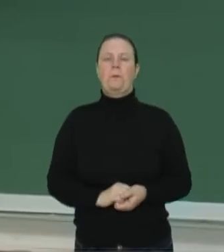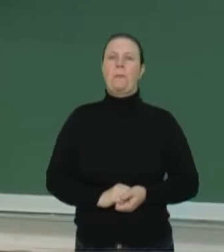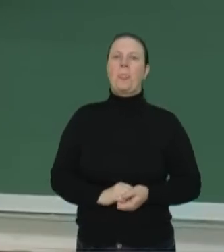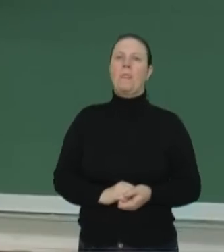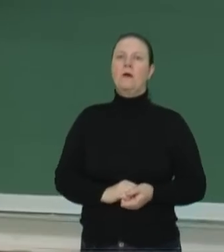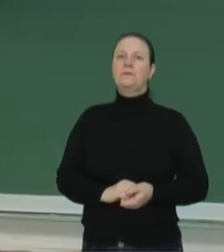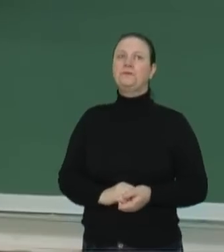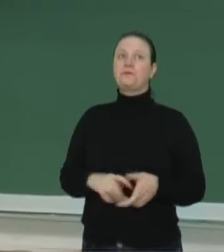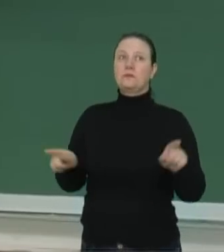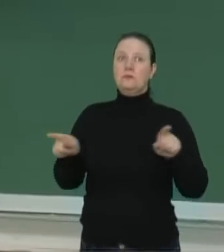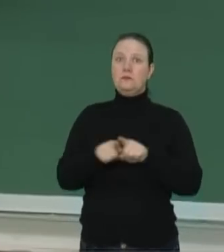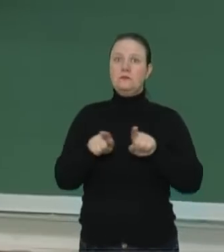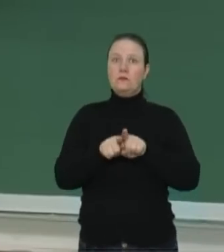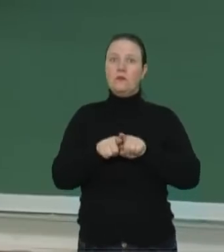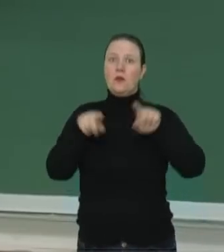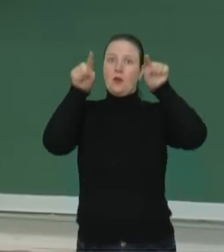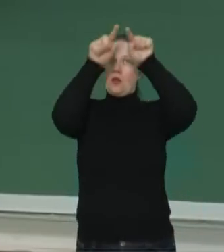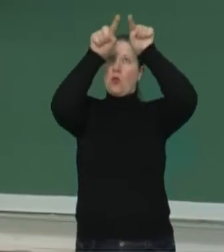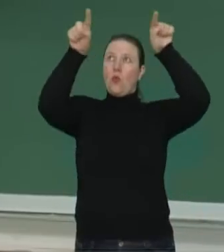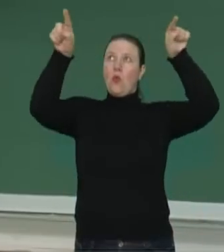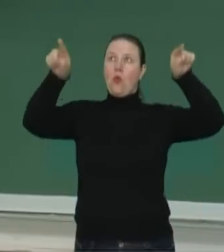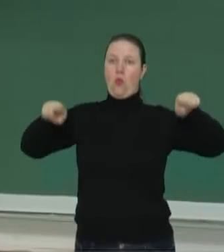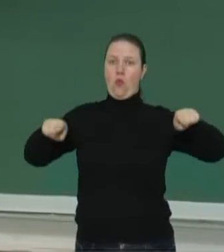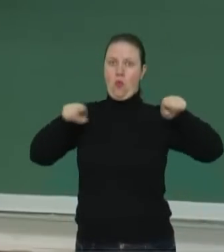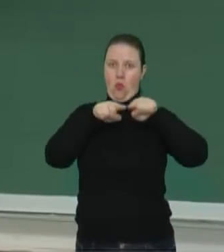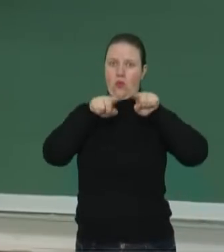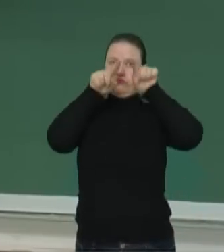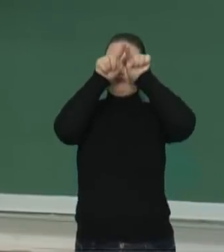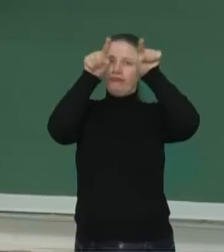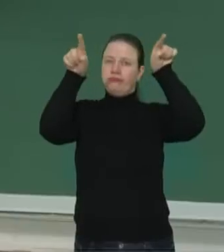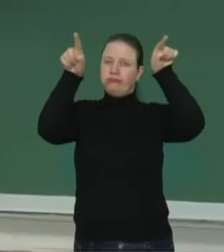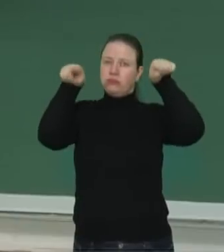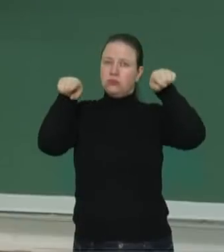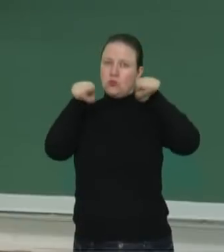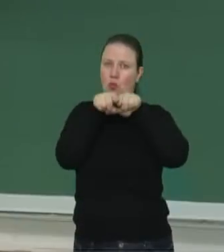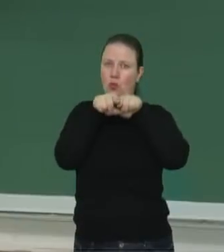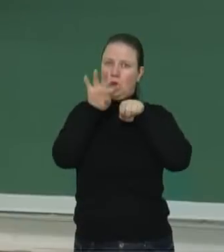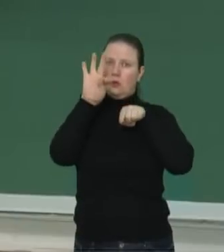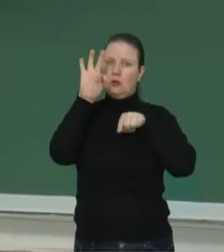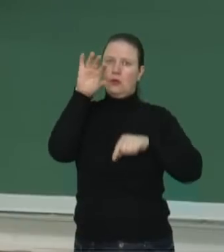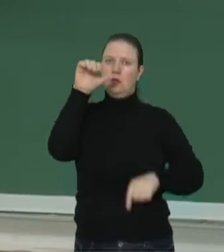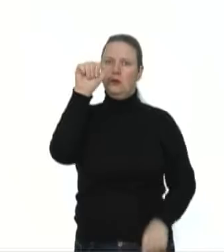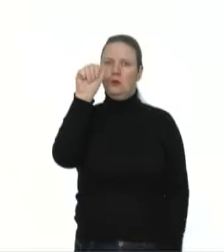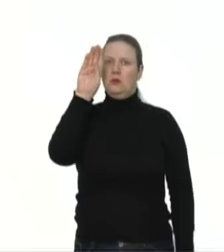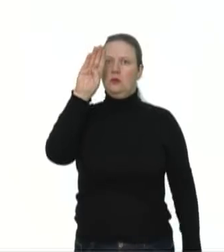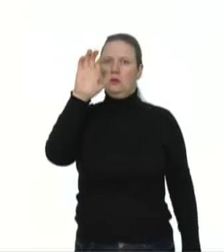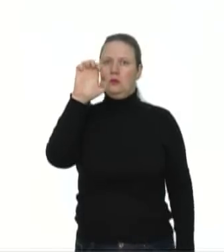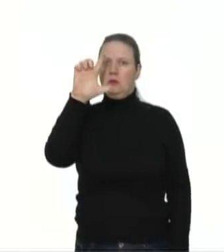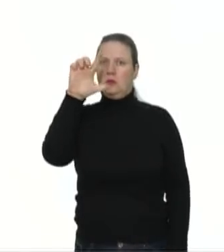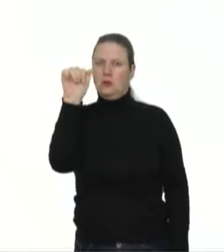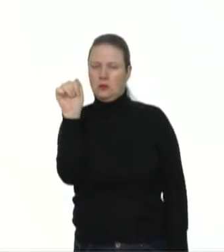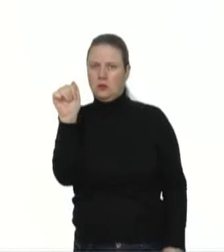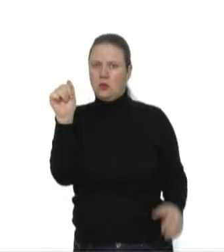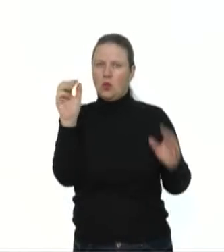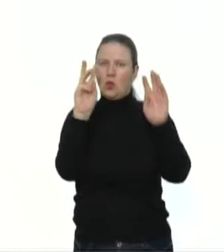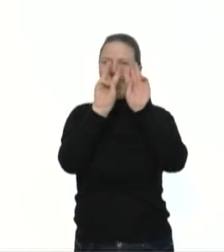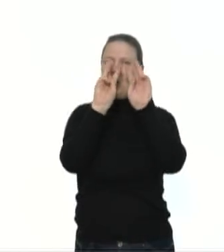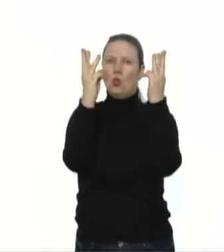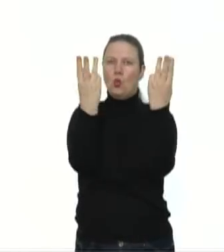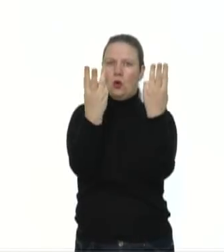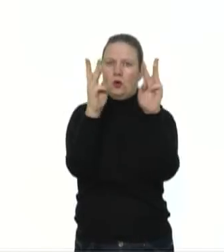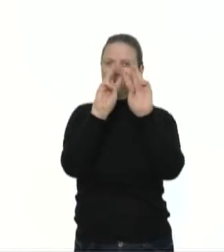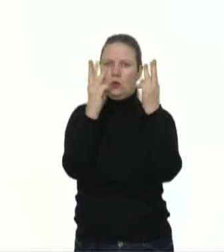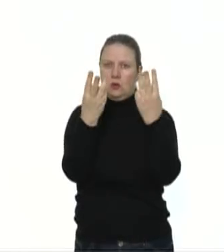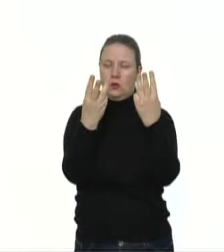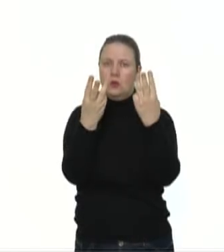A tabela, aquela placa de madeira colocada atrás da rede, né, atrás da cesta, ela foi